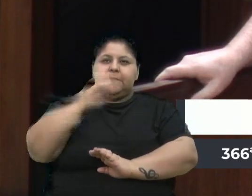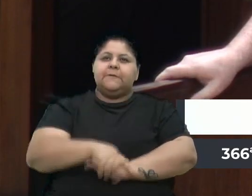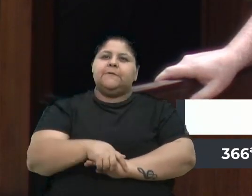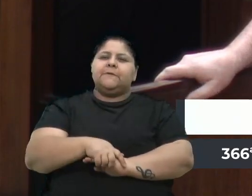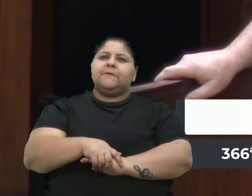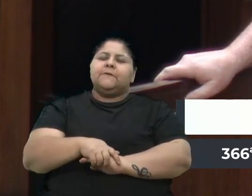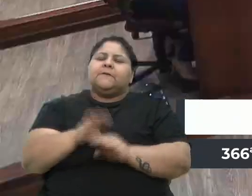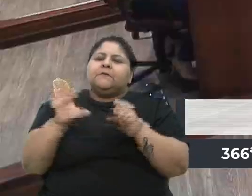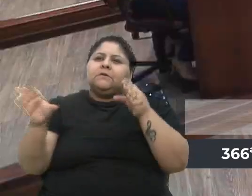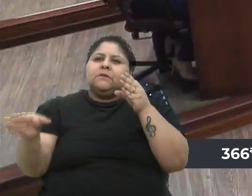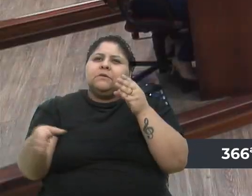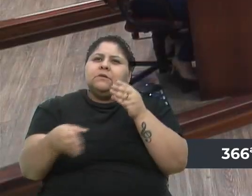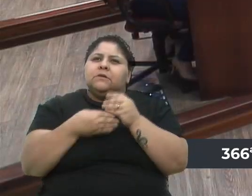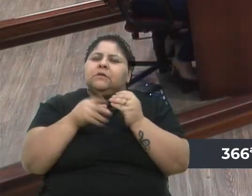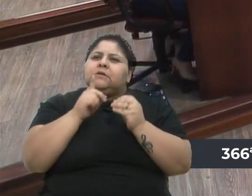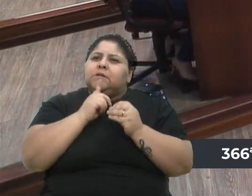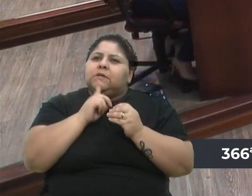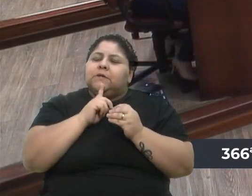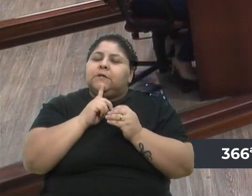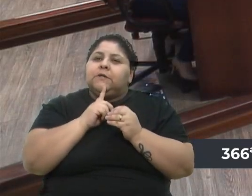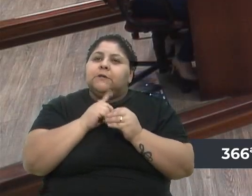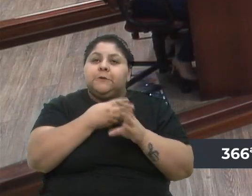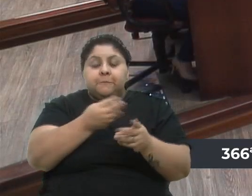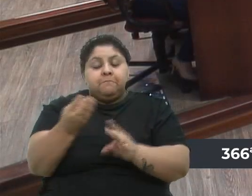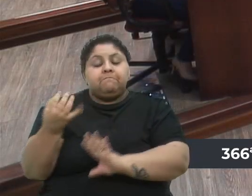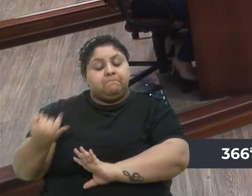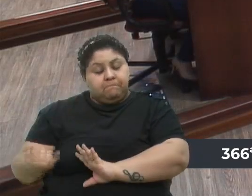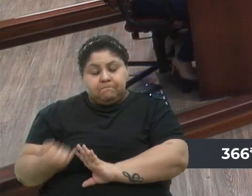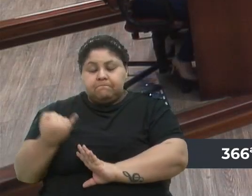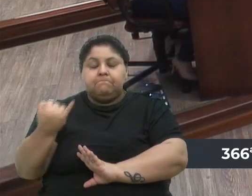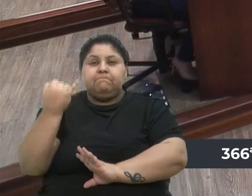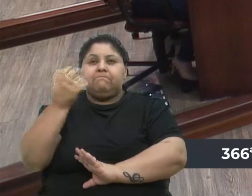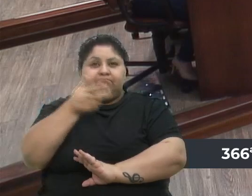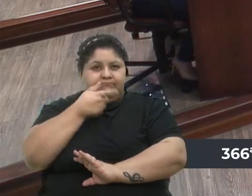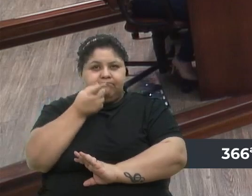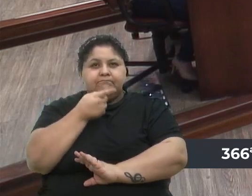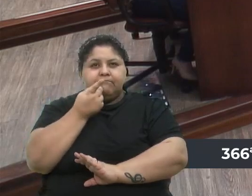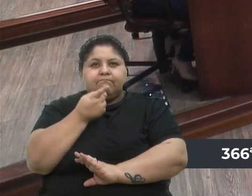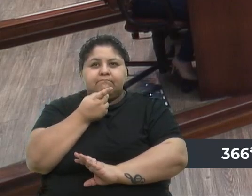Menegossi, seu aparte. Vereador Felipe, é muito importante isso que Vossa Excelência fala a